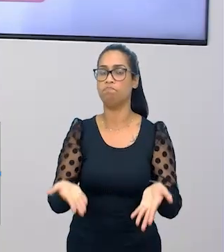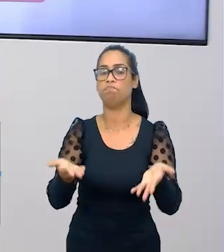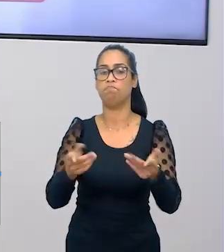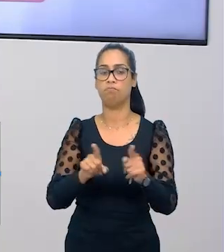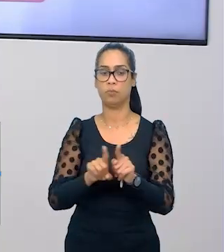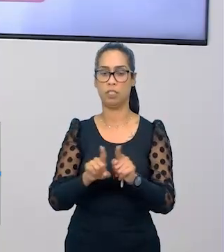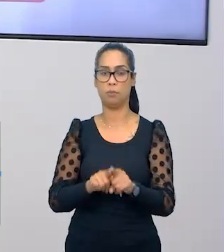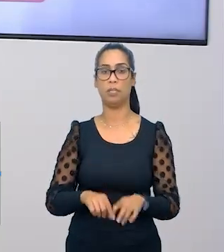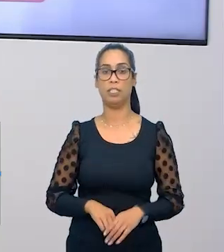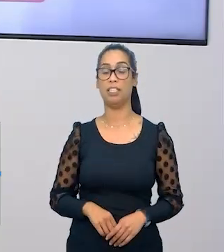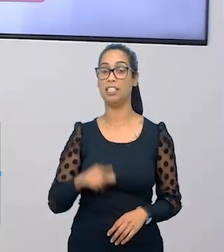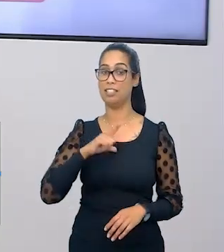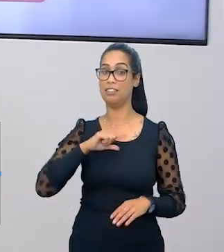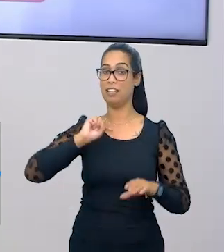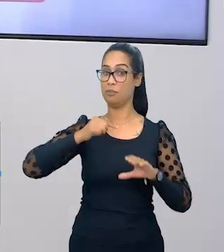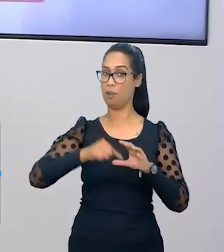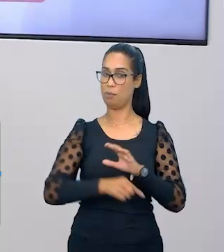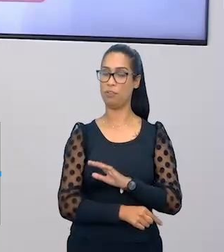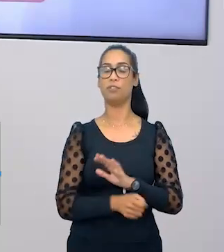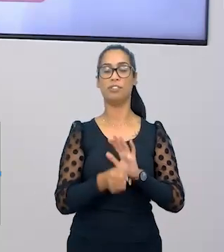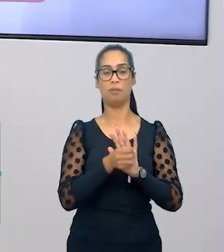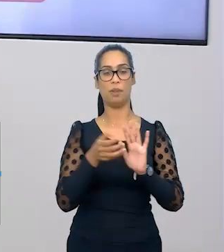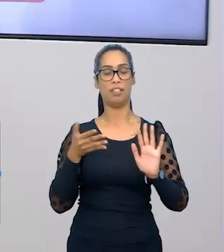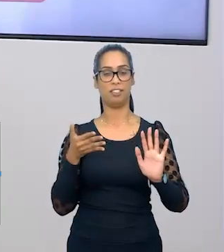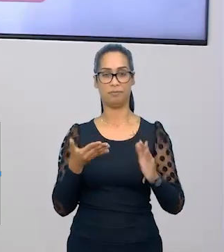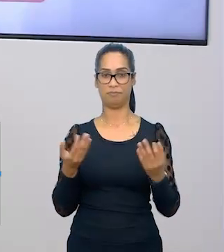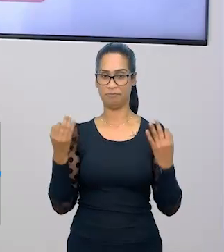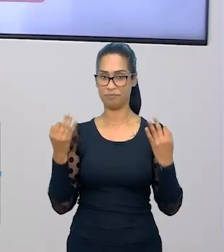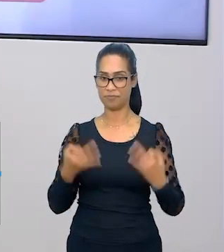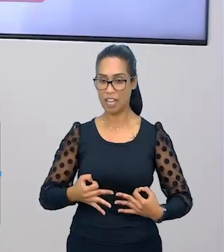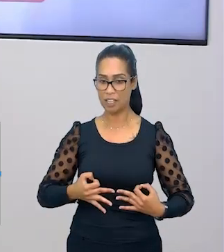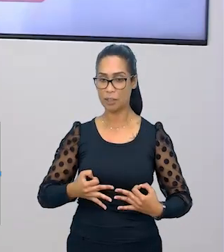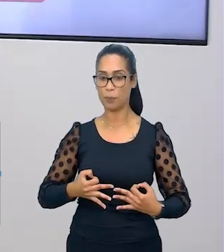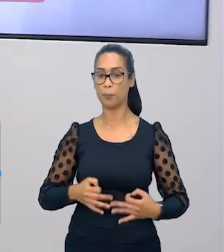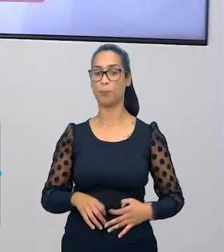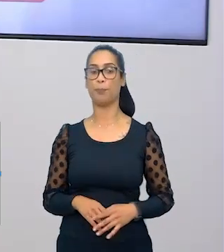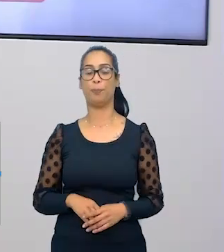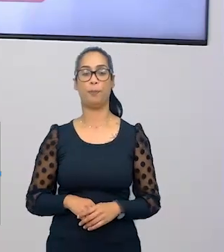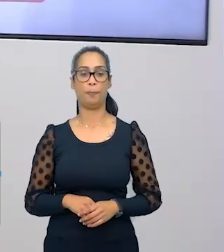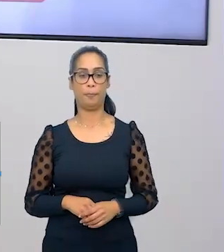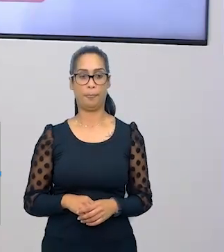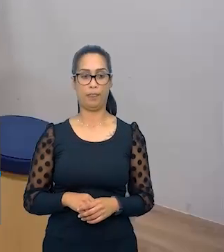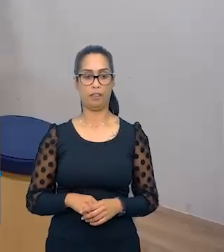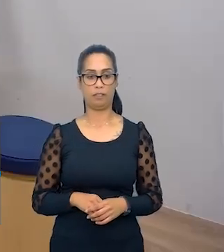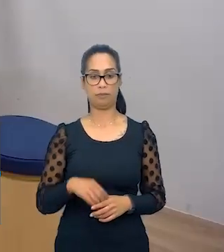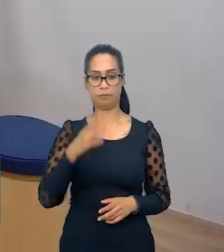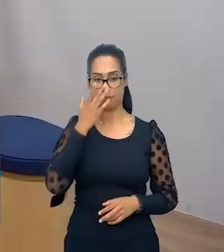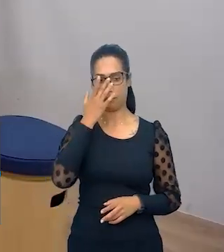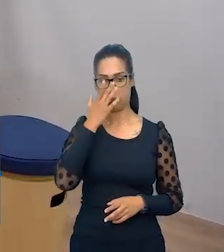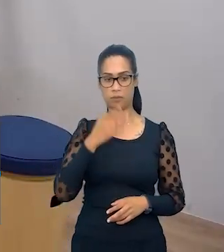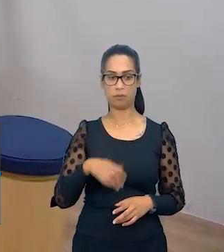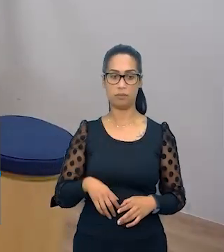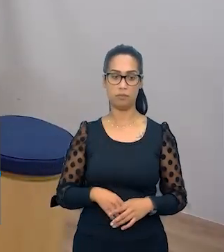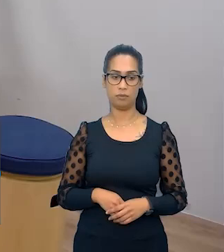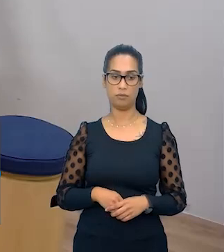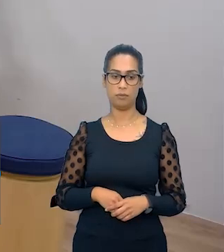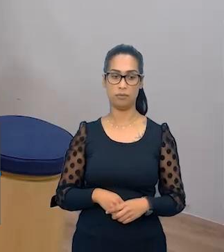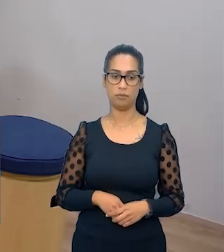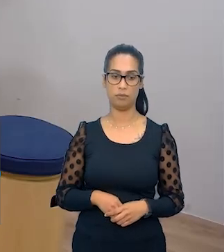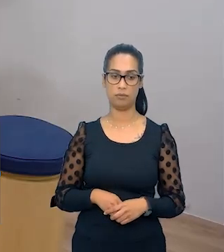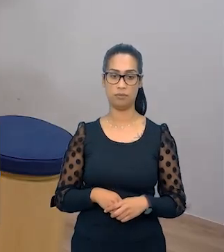nos aprofundamentos curriculares. Bem. Então, Ademir, vamos no Saiba